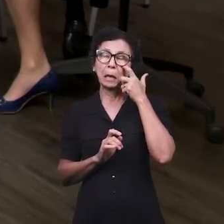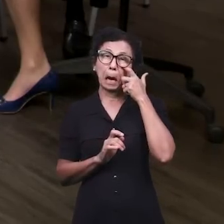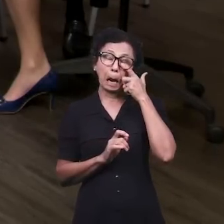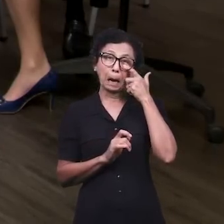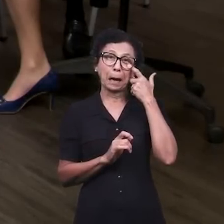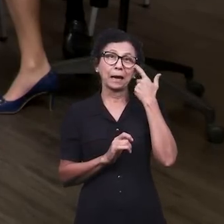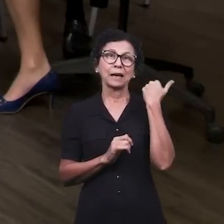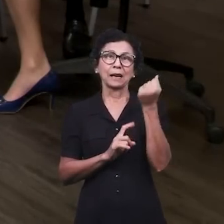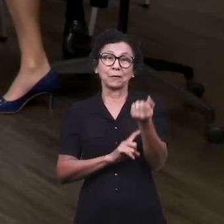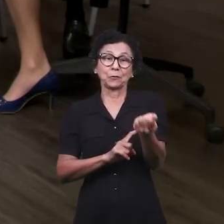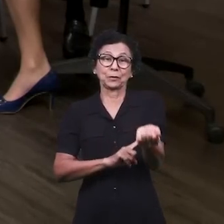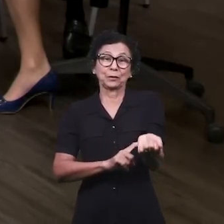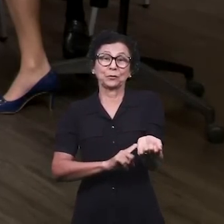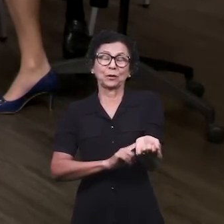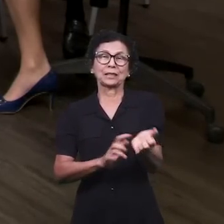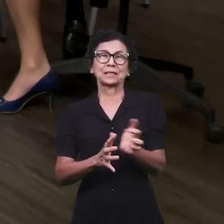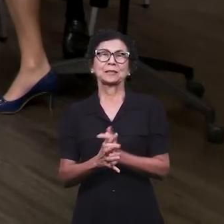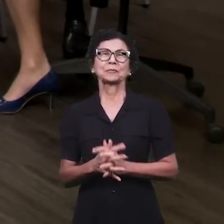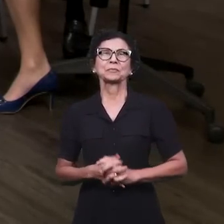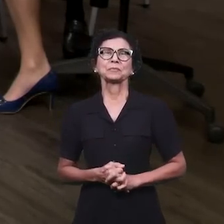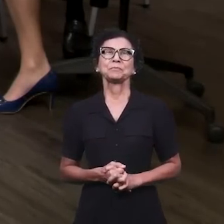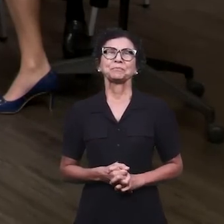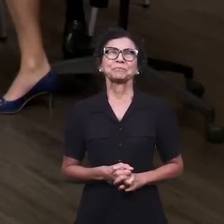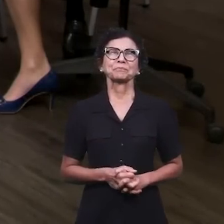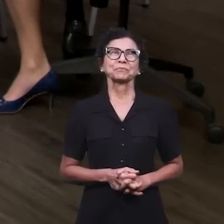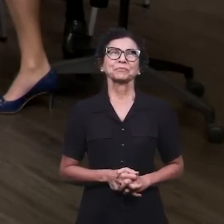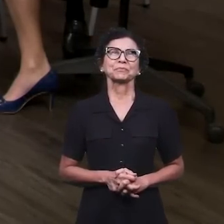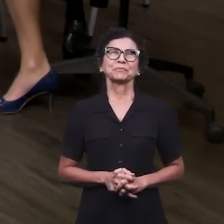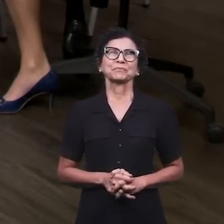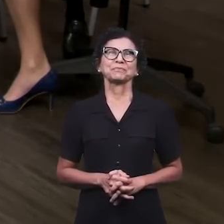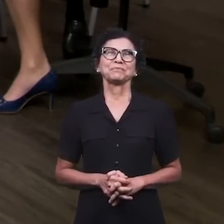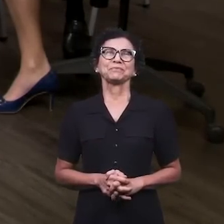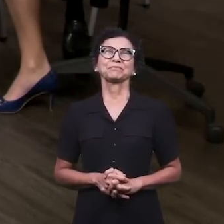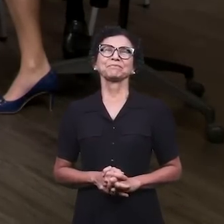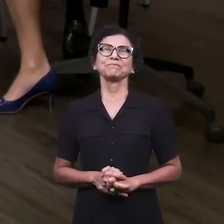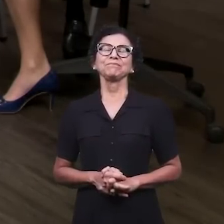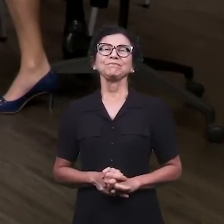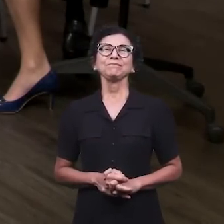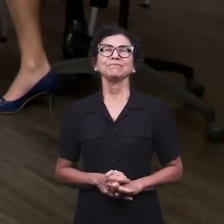Ela tem que casar. Hein? Ela tem que casar primeiro. Antes de agosto. Muito bem.